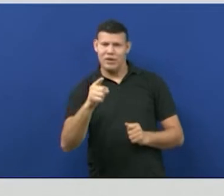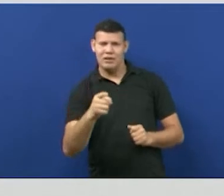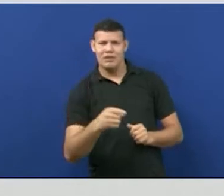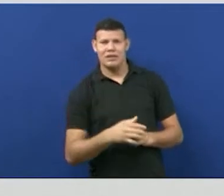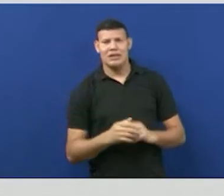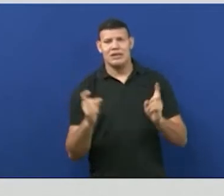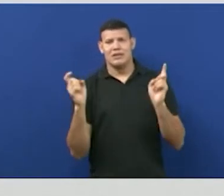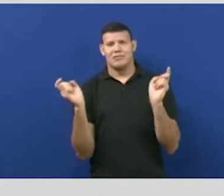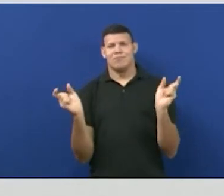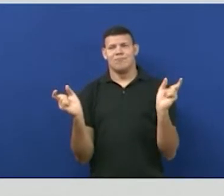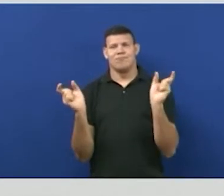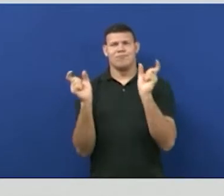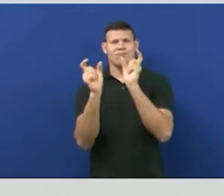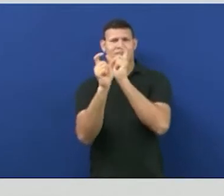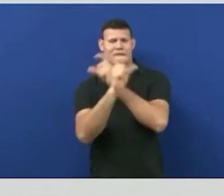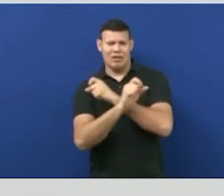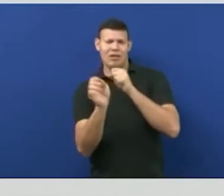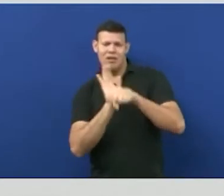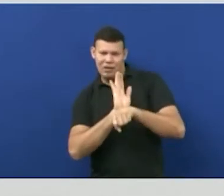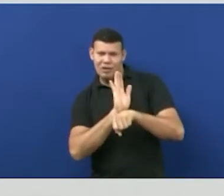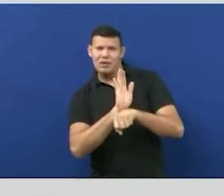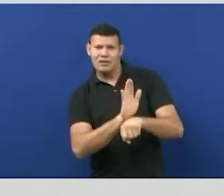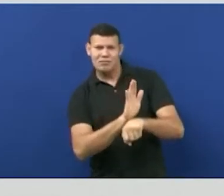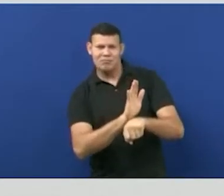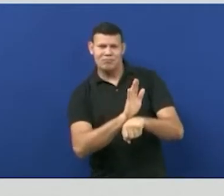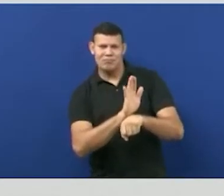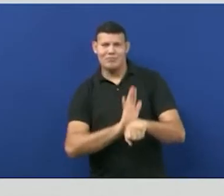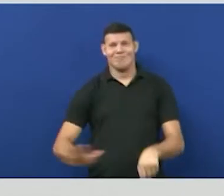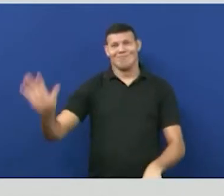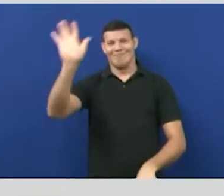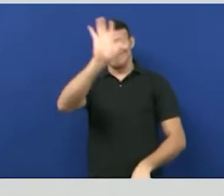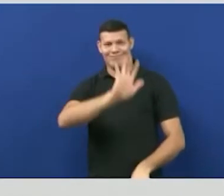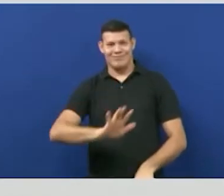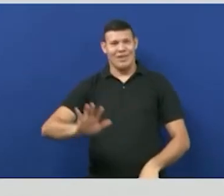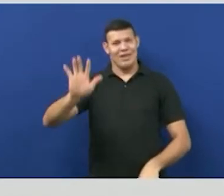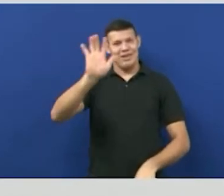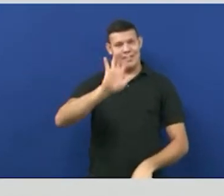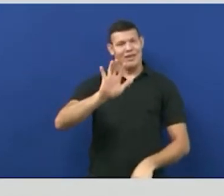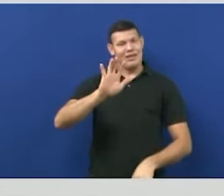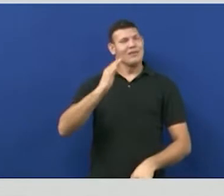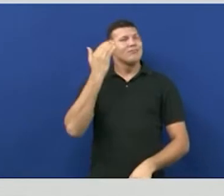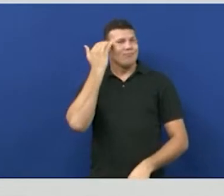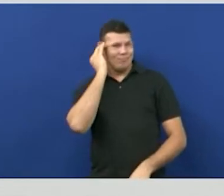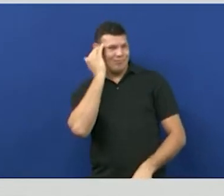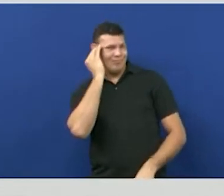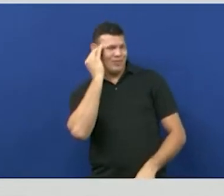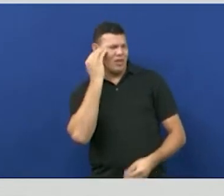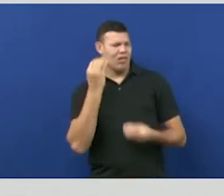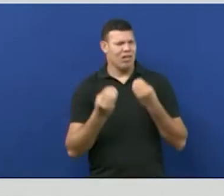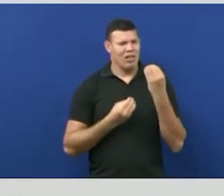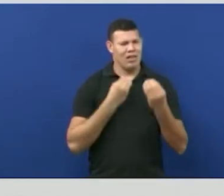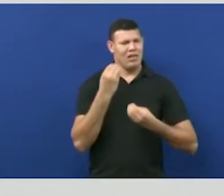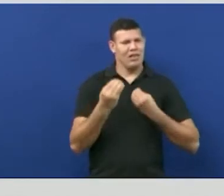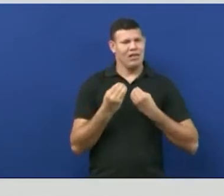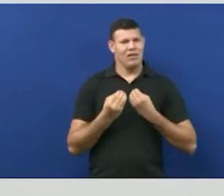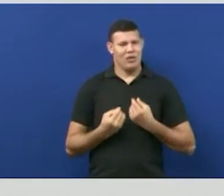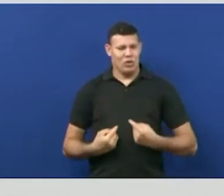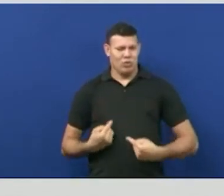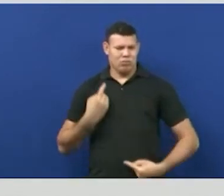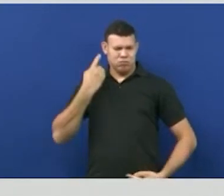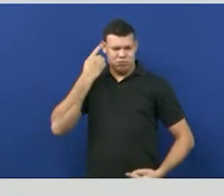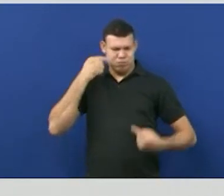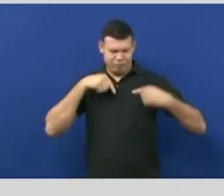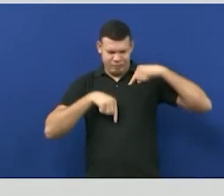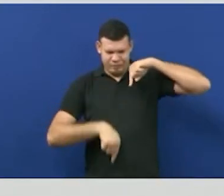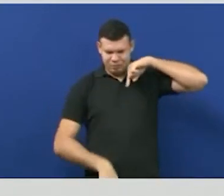sistema endócrino ele é um ajudante geral, porque assim ele regula os nossos hormônios e ele faz com que o nosso